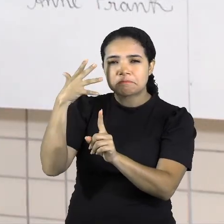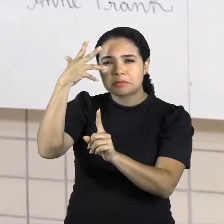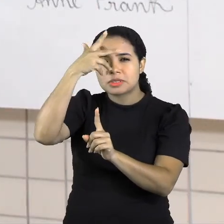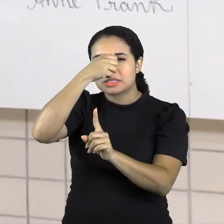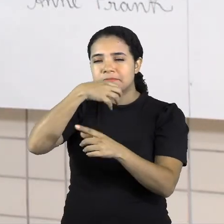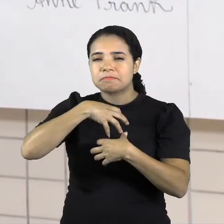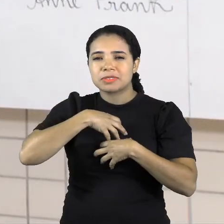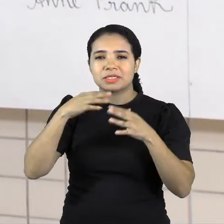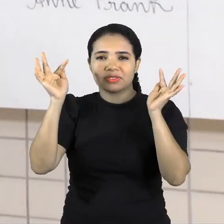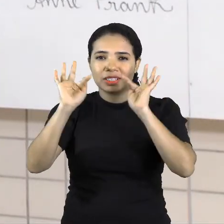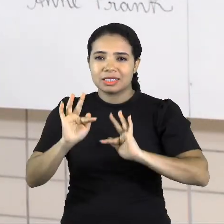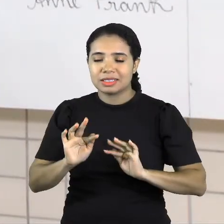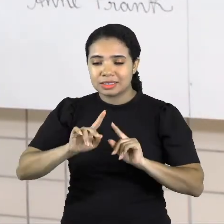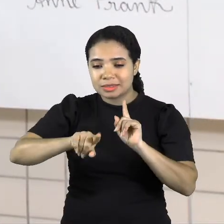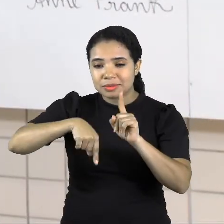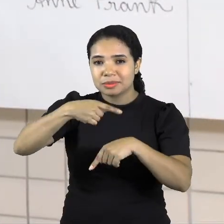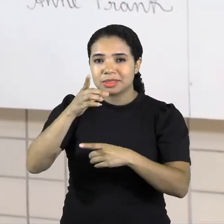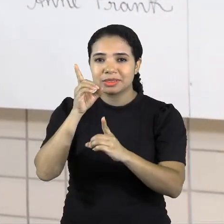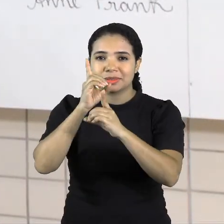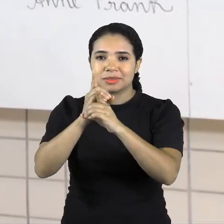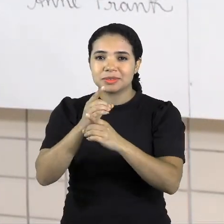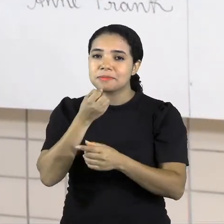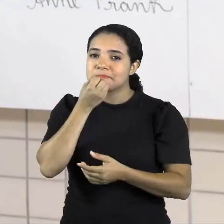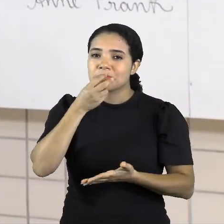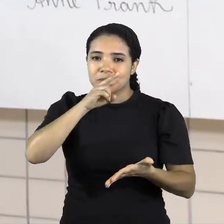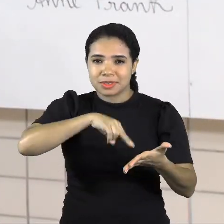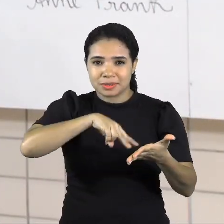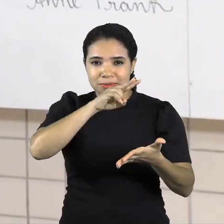Então, até a próxima e boa leitura!